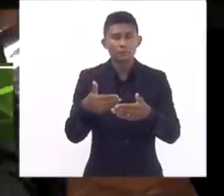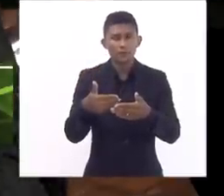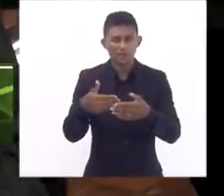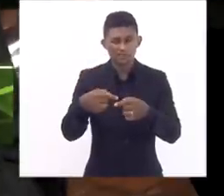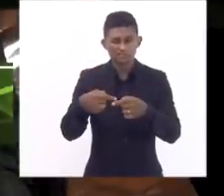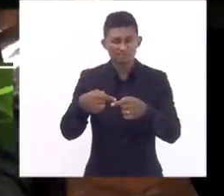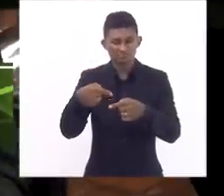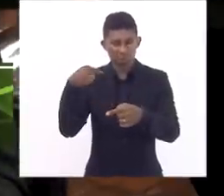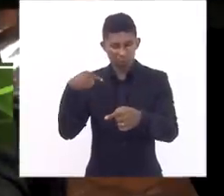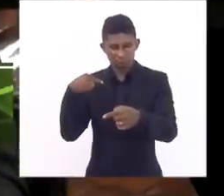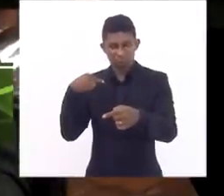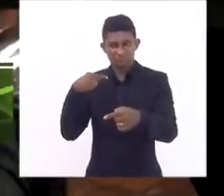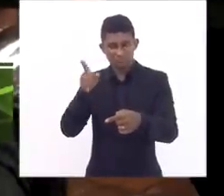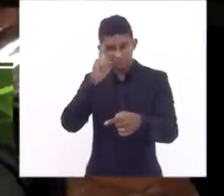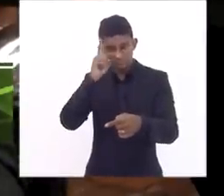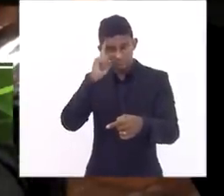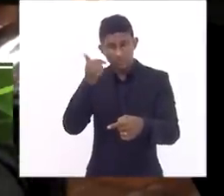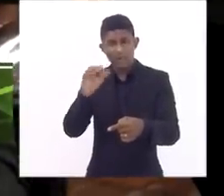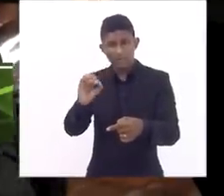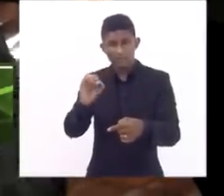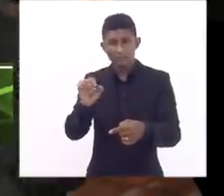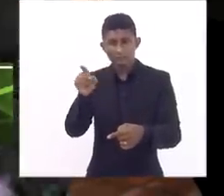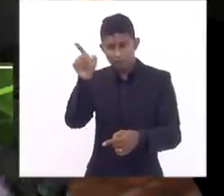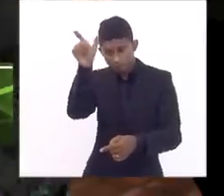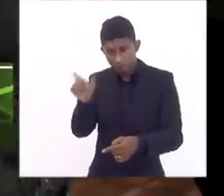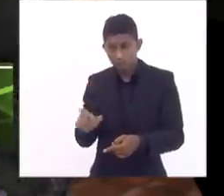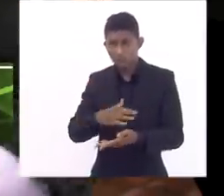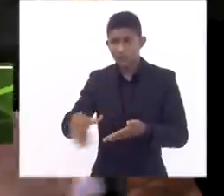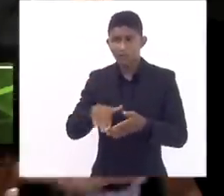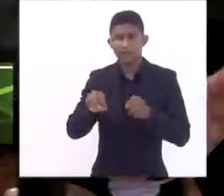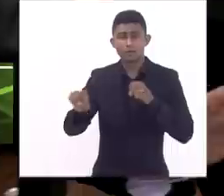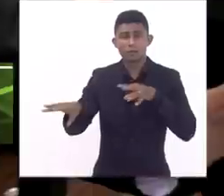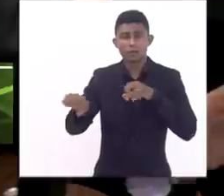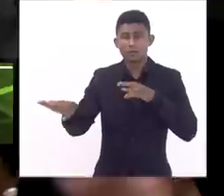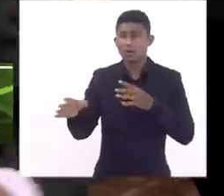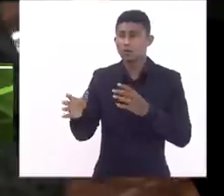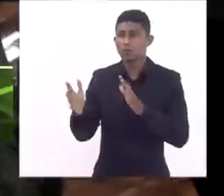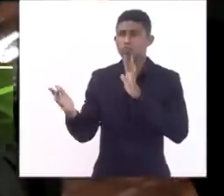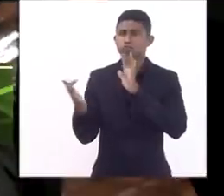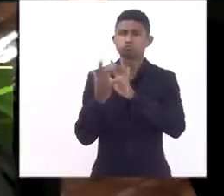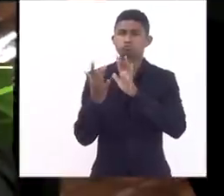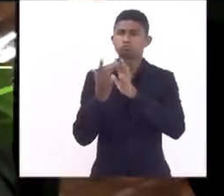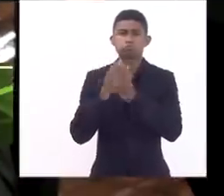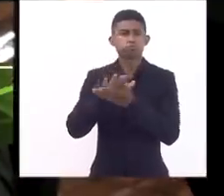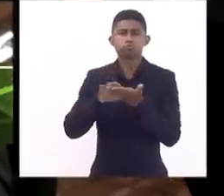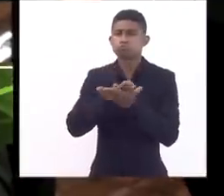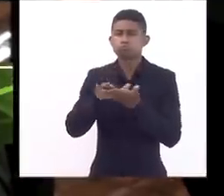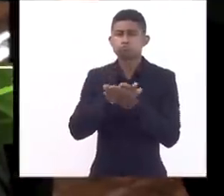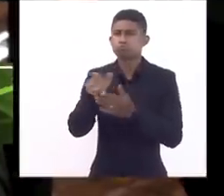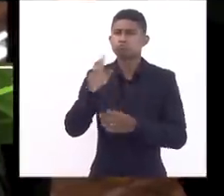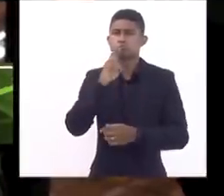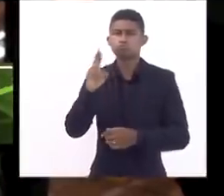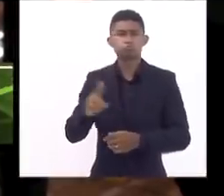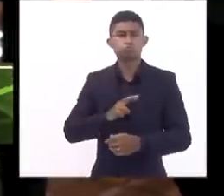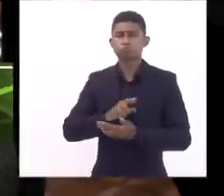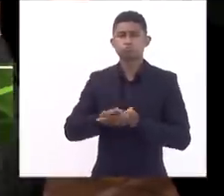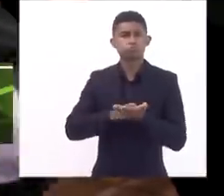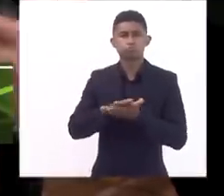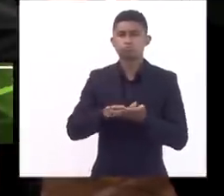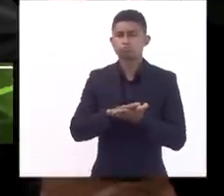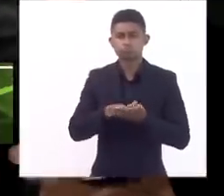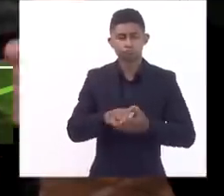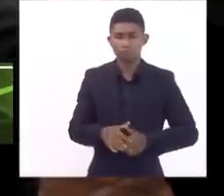secretário de Educação. Espero que não esteja nada de saúde, mas ele está fora do circuito há cerca de 15 dias. Não é?